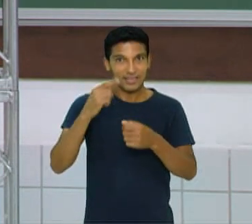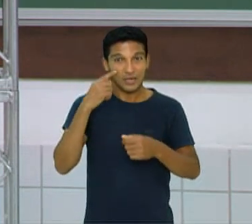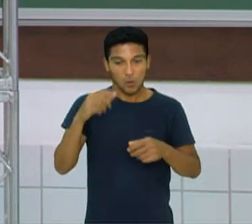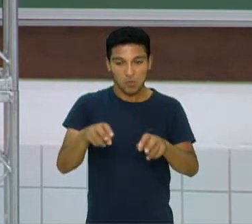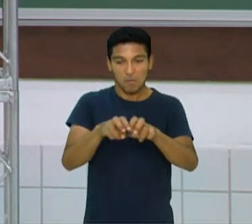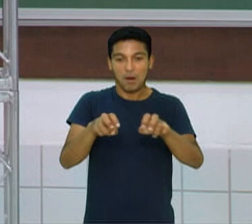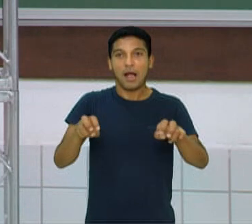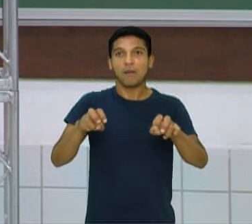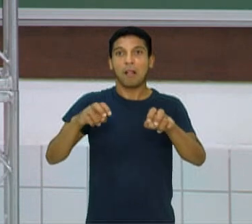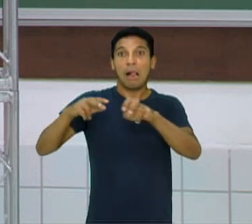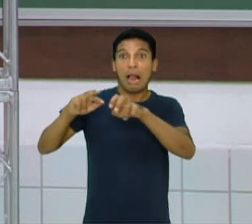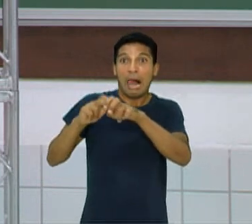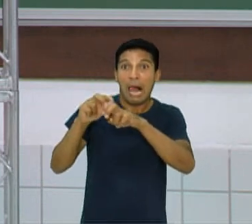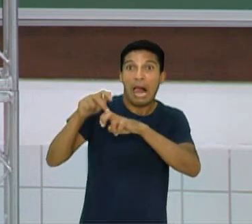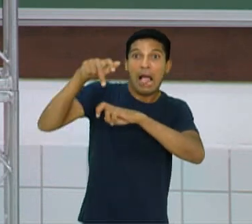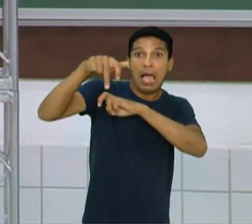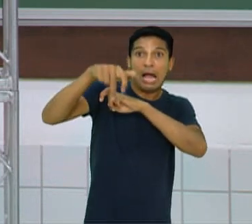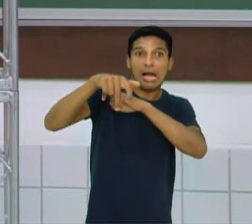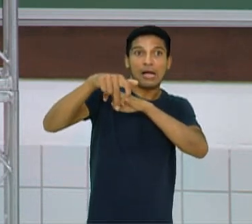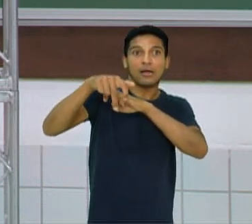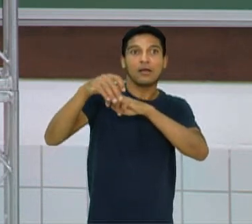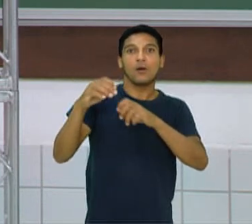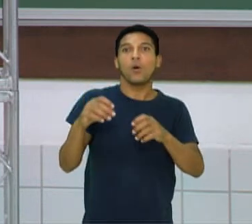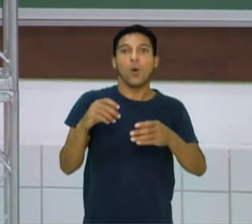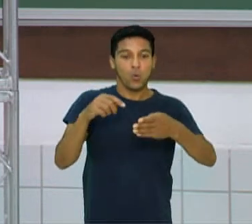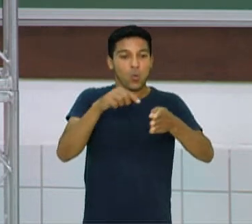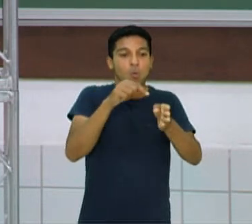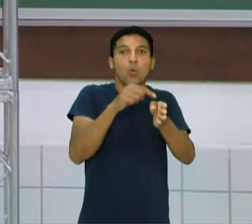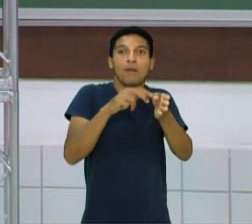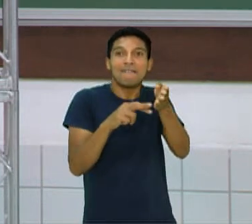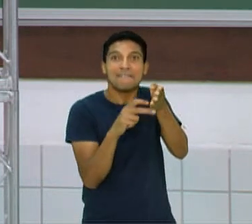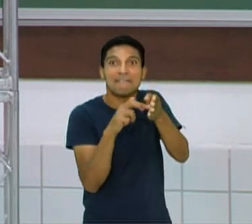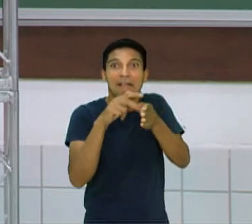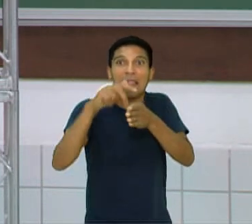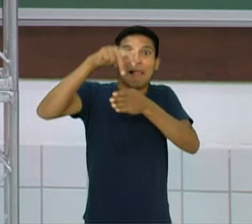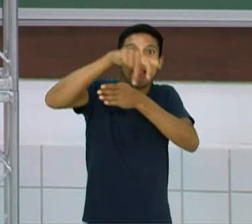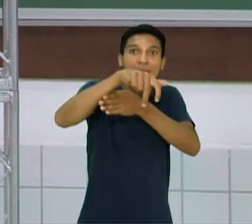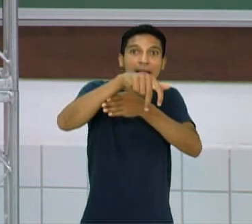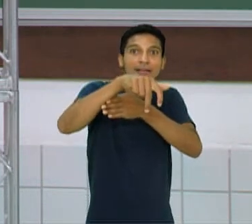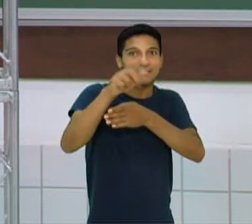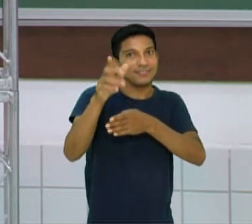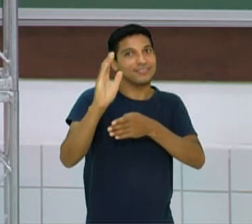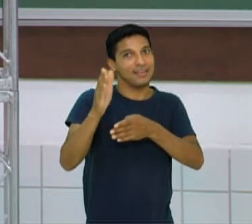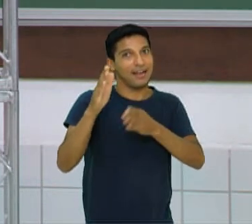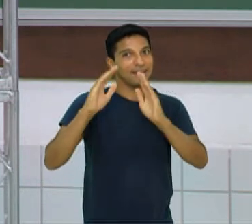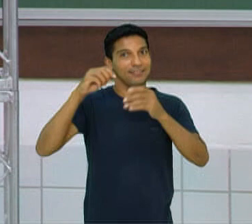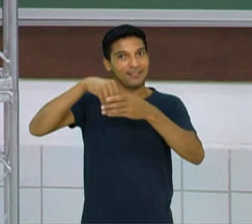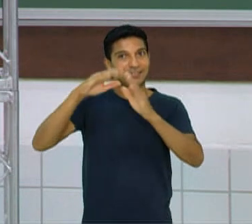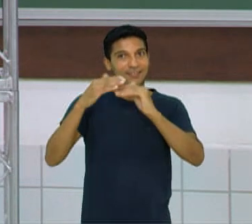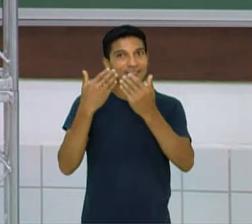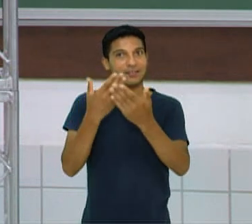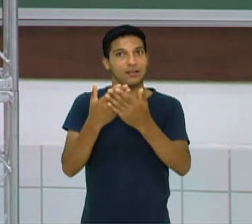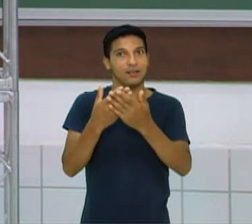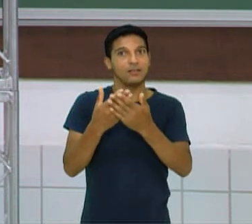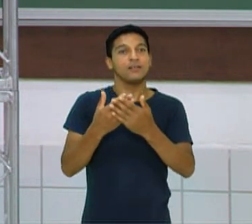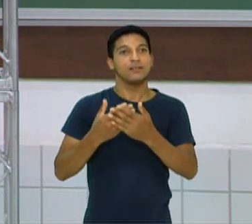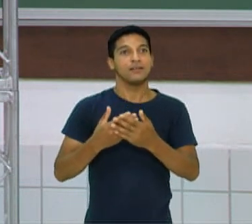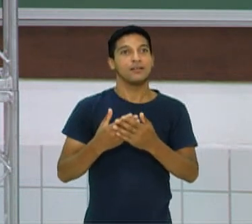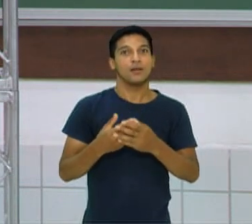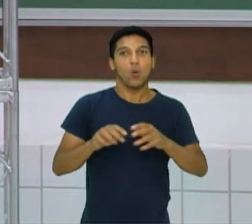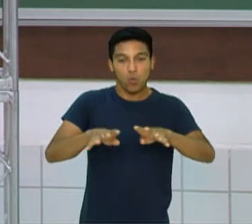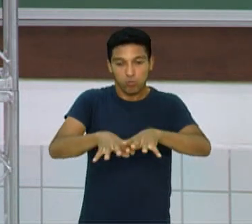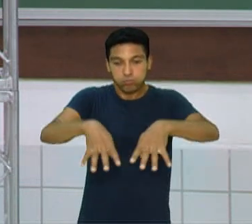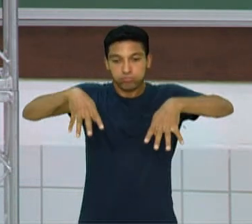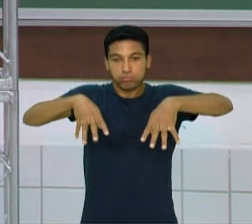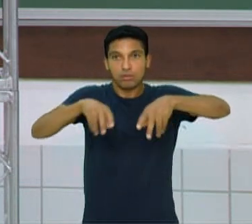né? Alguma muretinha, inventou alguma coisa, né, na arquibancada da sua escola, né? Isso é